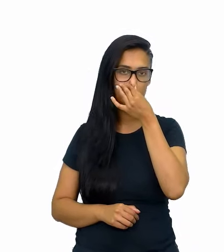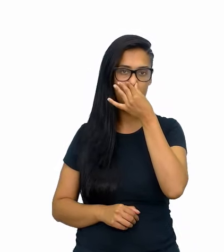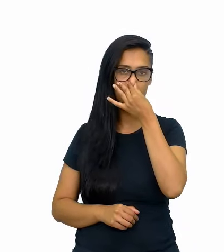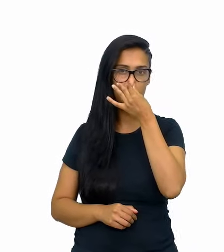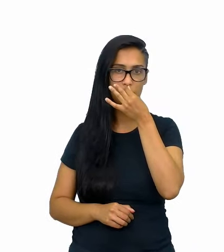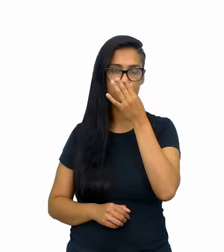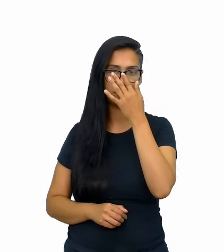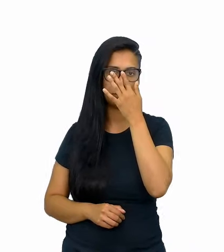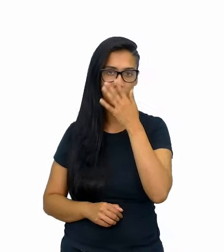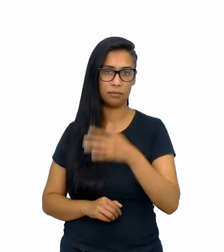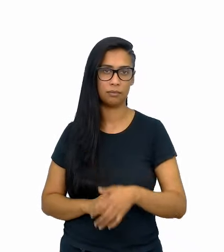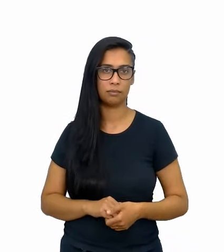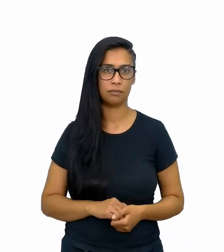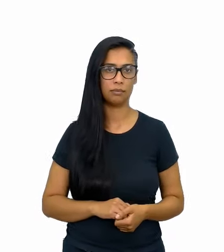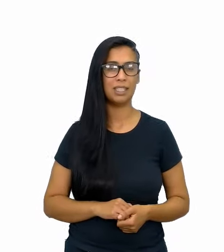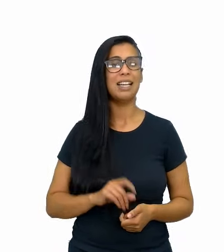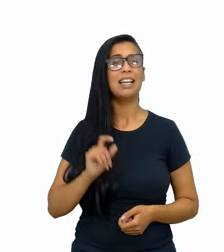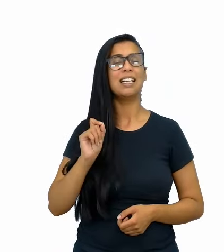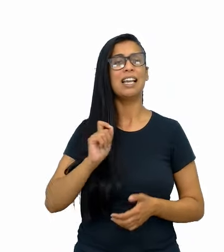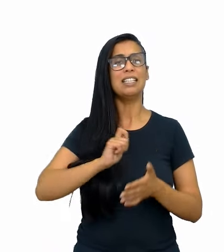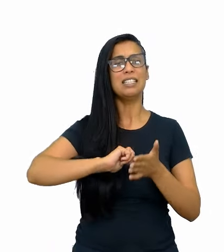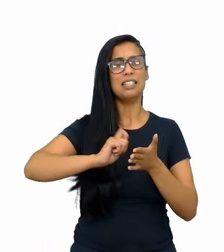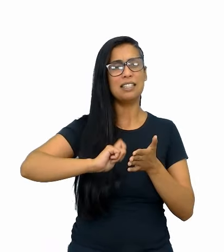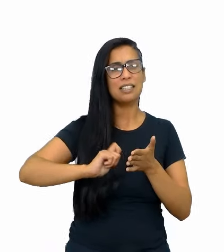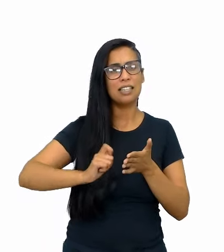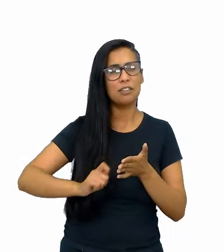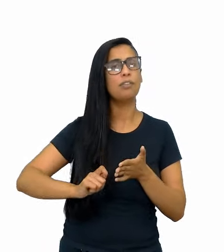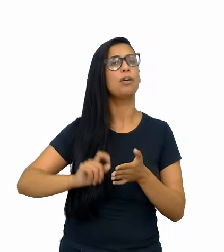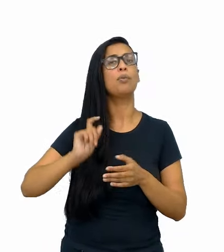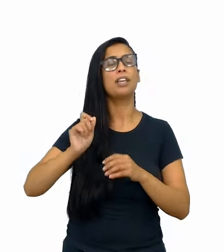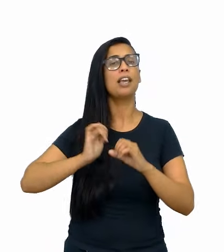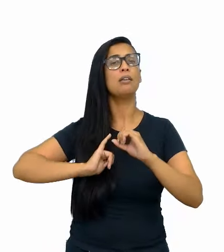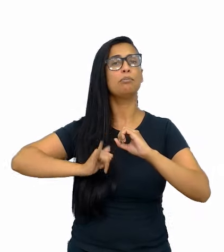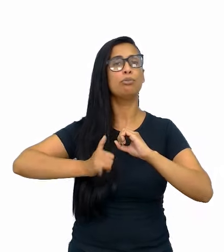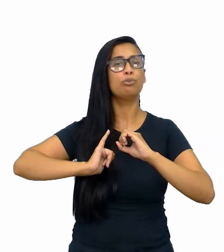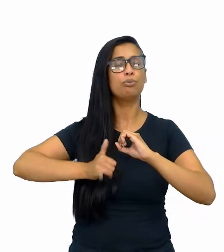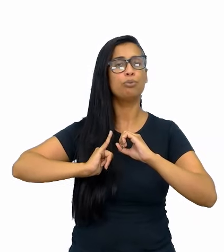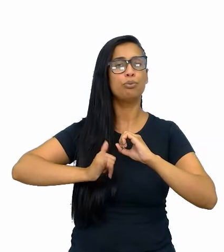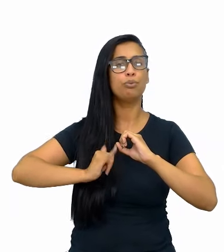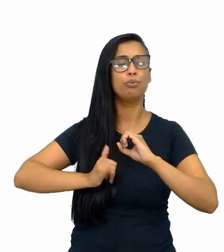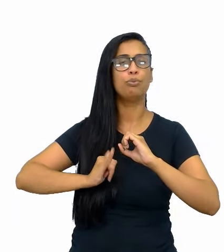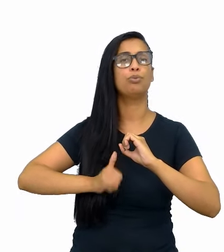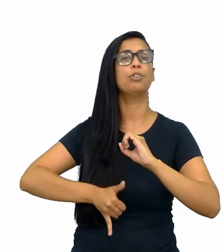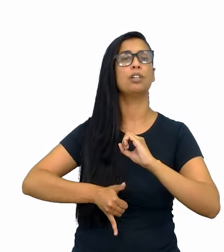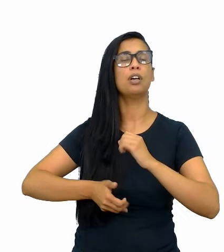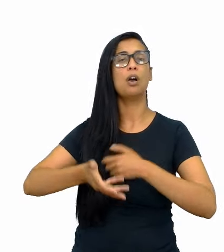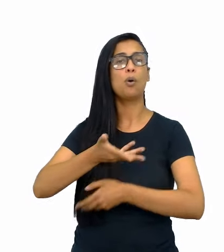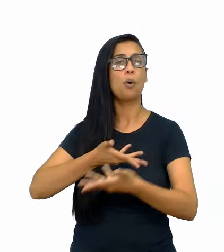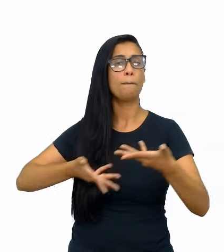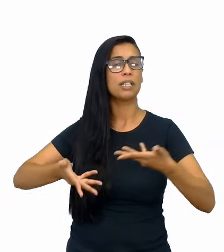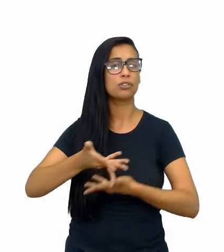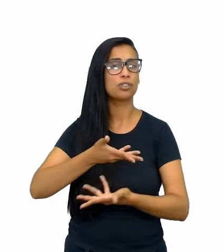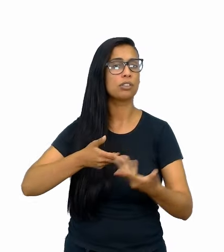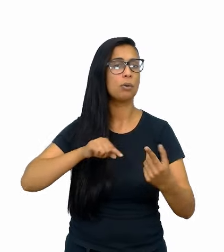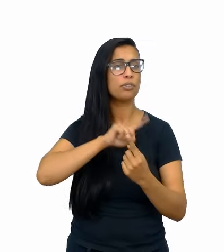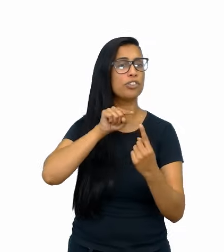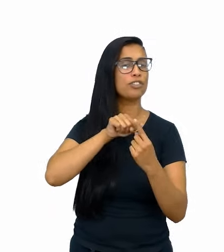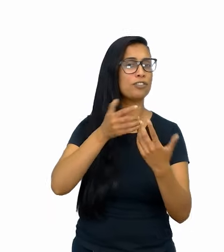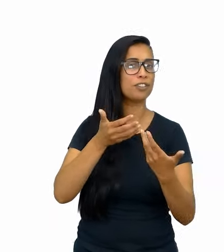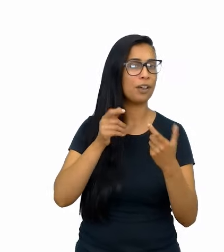está escrevendo esse texto, né? Quem é o narrador desse texto, né? O que ele está compartilhando com a gente? O que